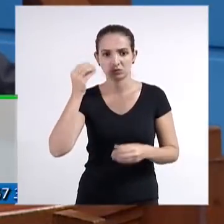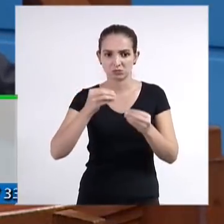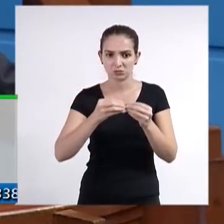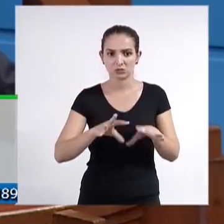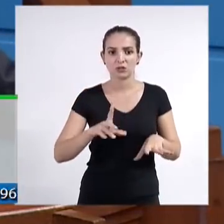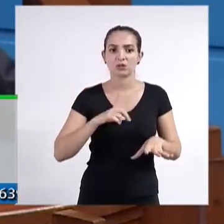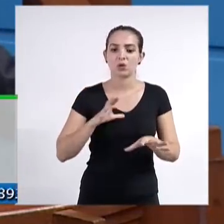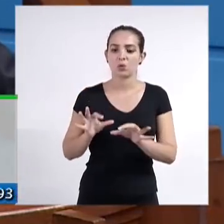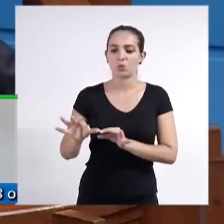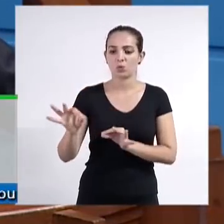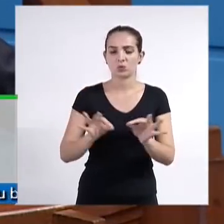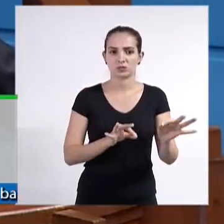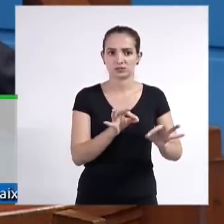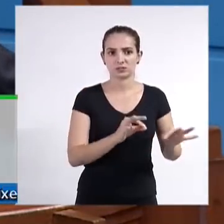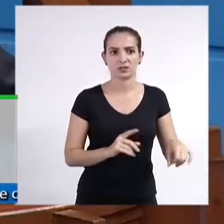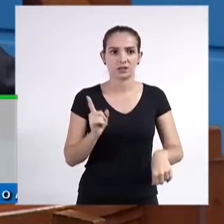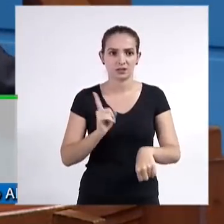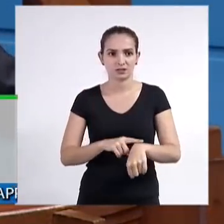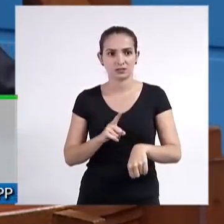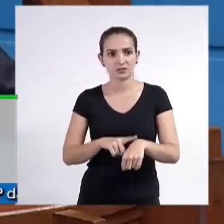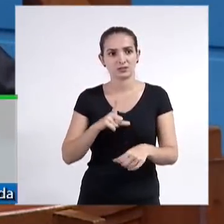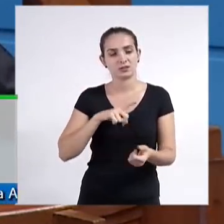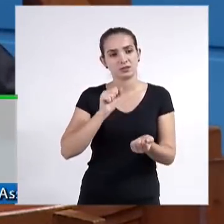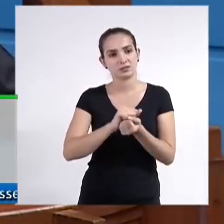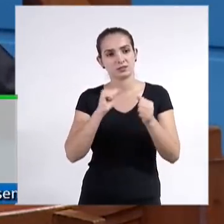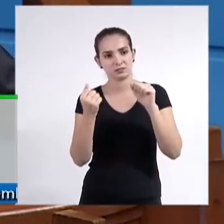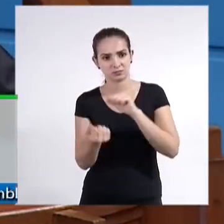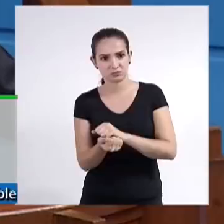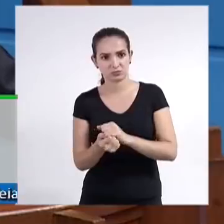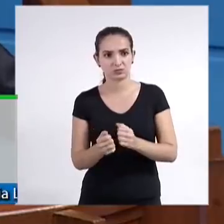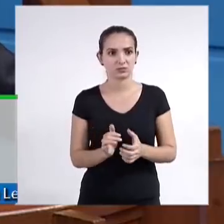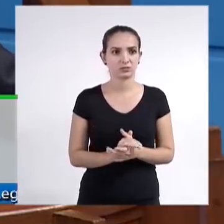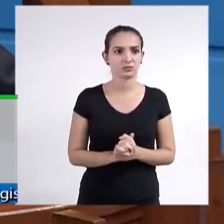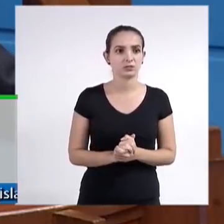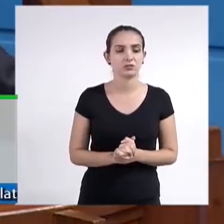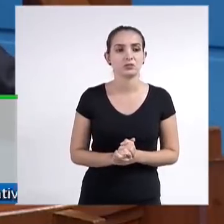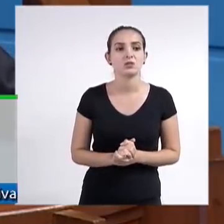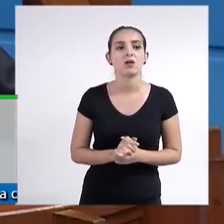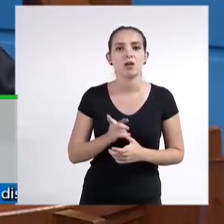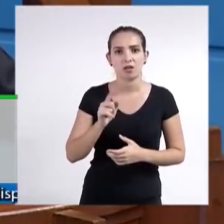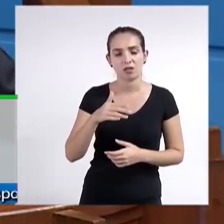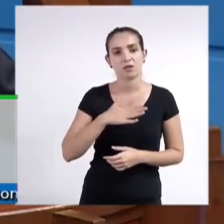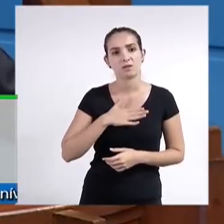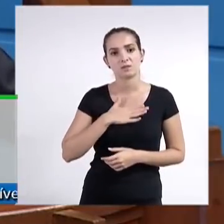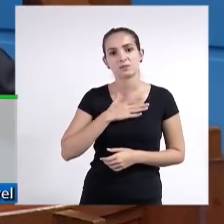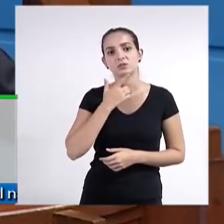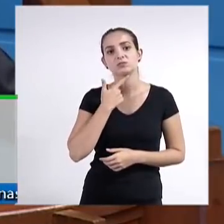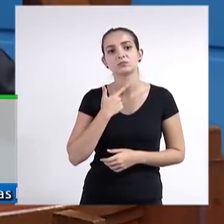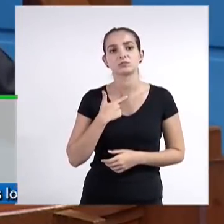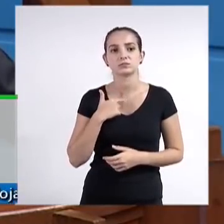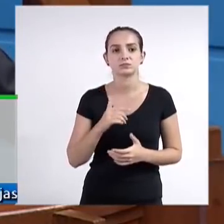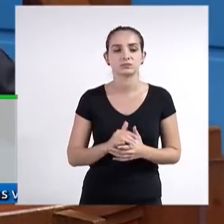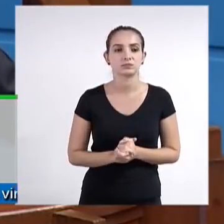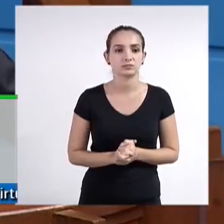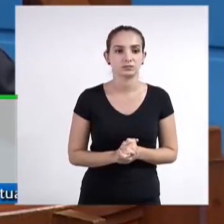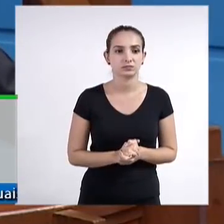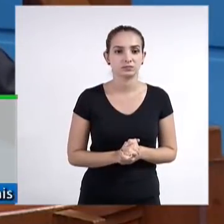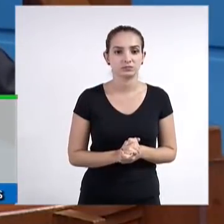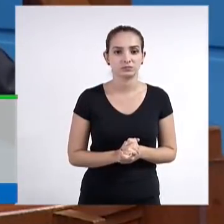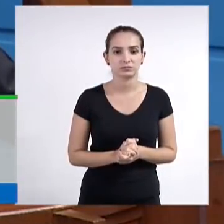tempo para poder fazer as correções necessárias. Esse é o meu desejo.